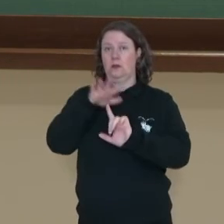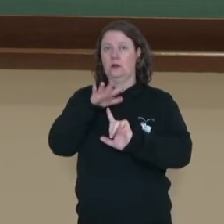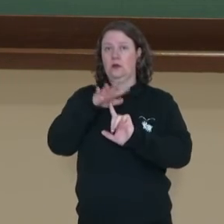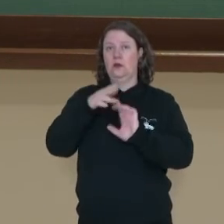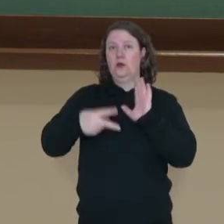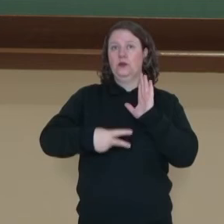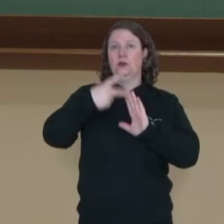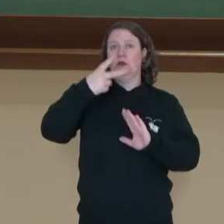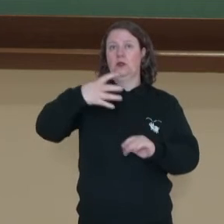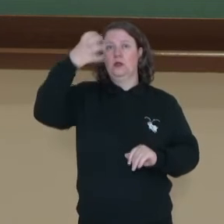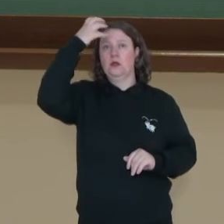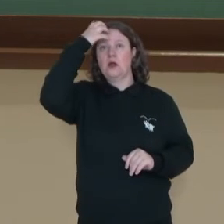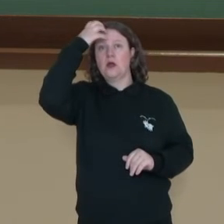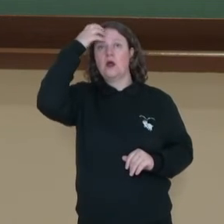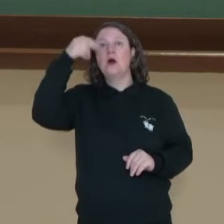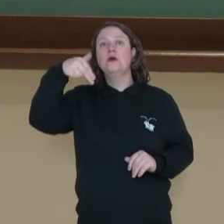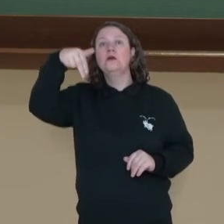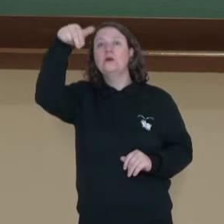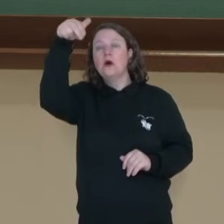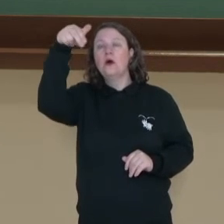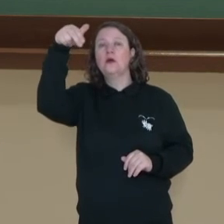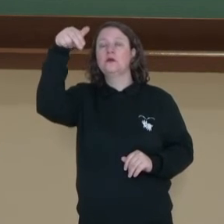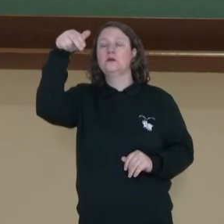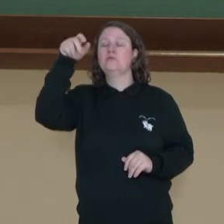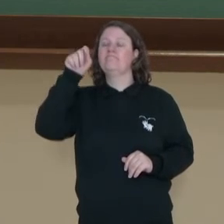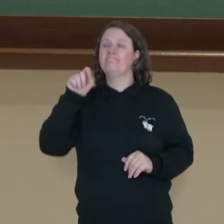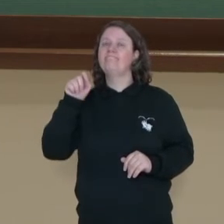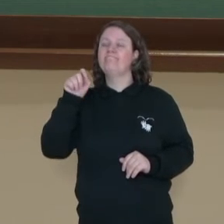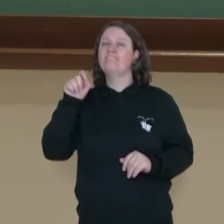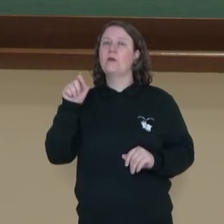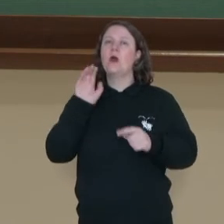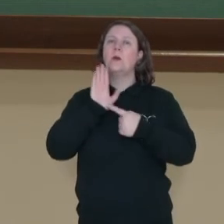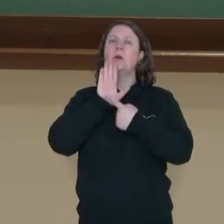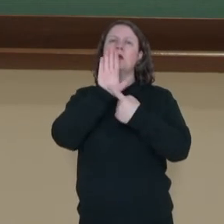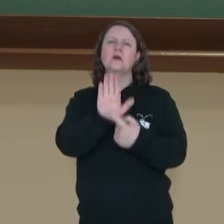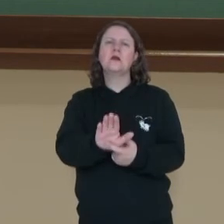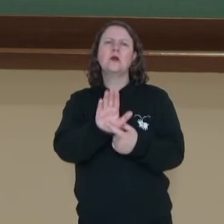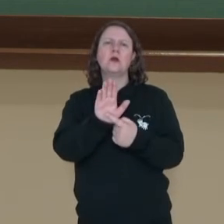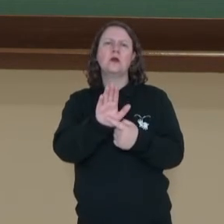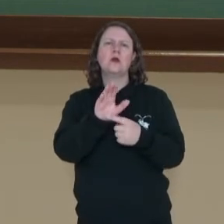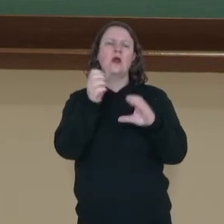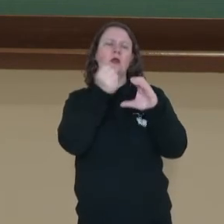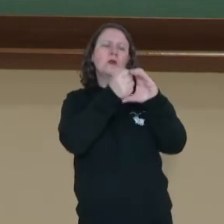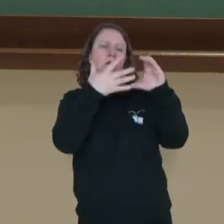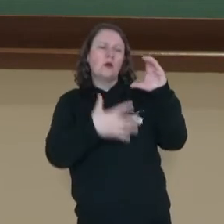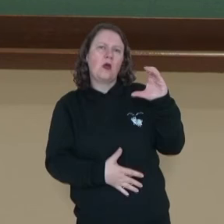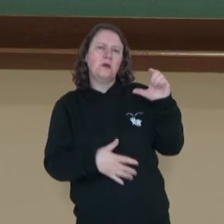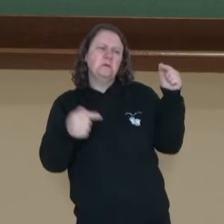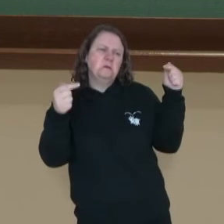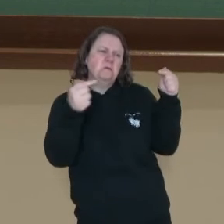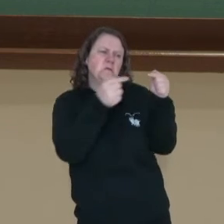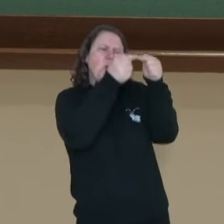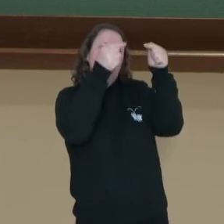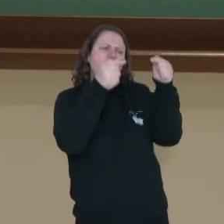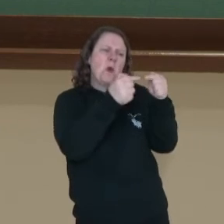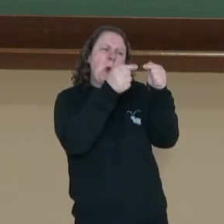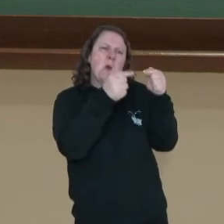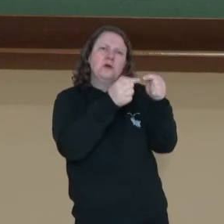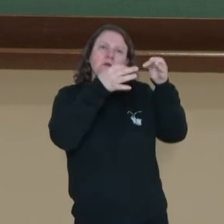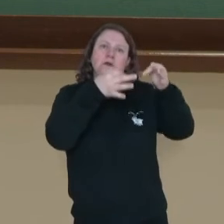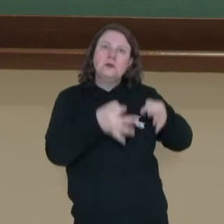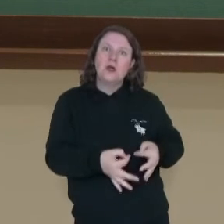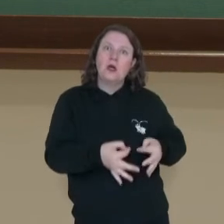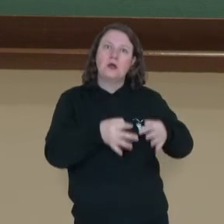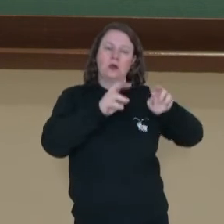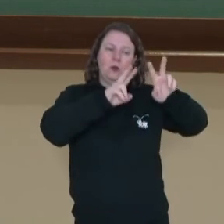segundo reinado, a região norte, norte pioneiro, né? Por apresentarem características, né, propícias para a produção do café,